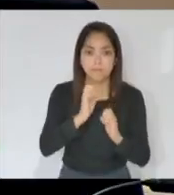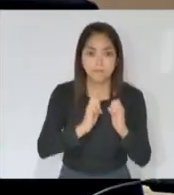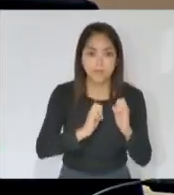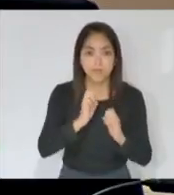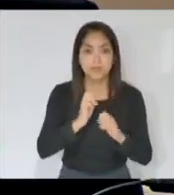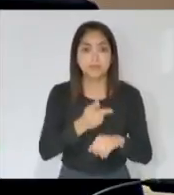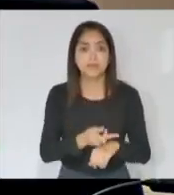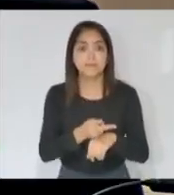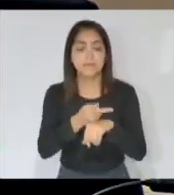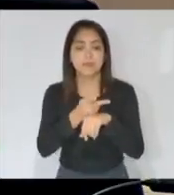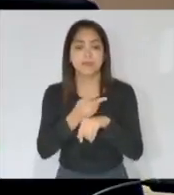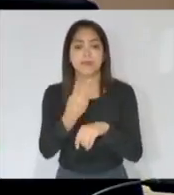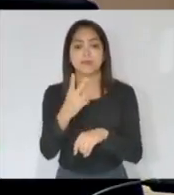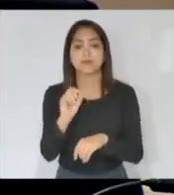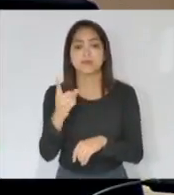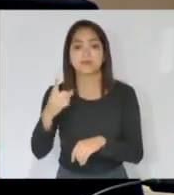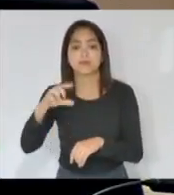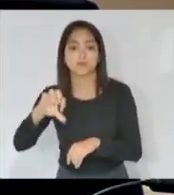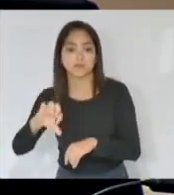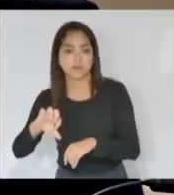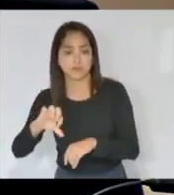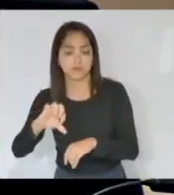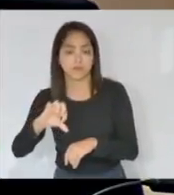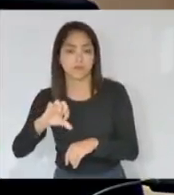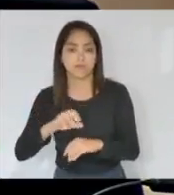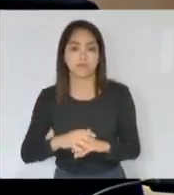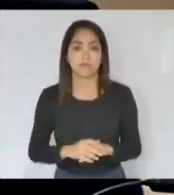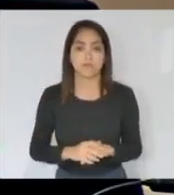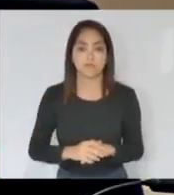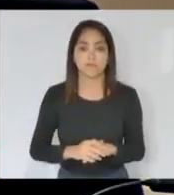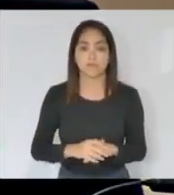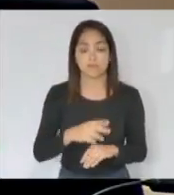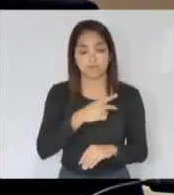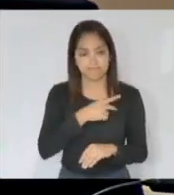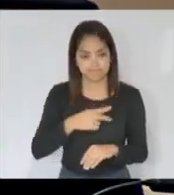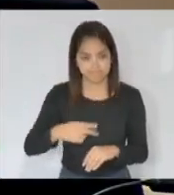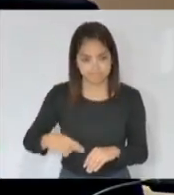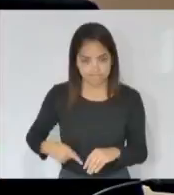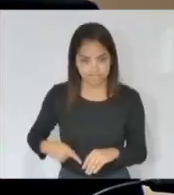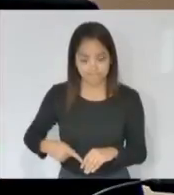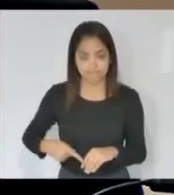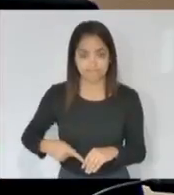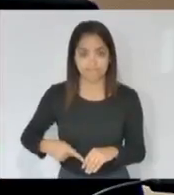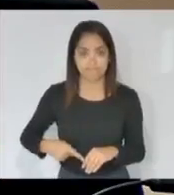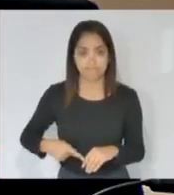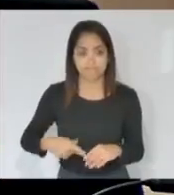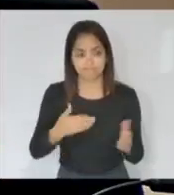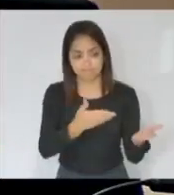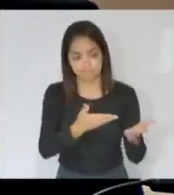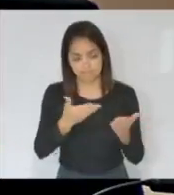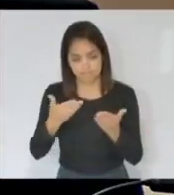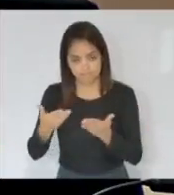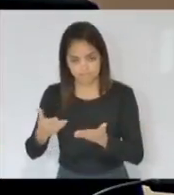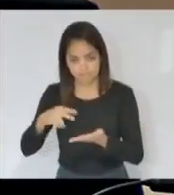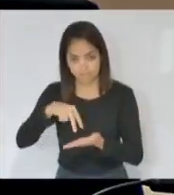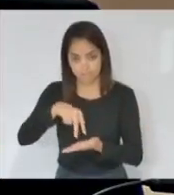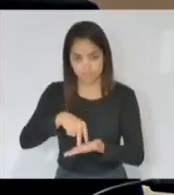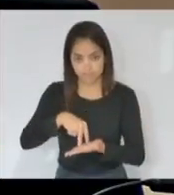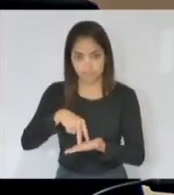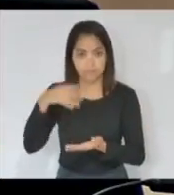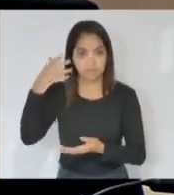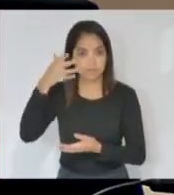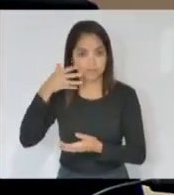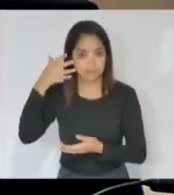premiadas 2019. Prosseguindo, o senhor presidente convidou para fazer uso da palavra a